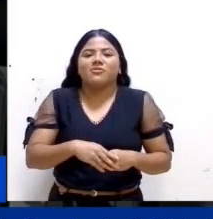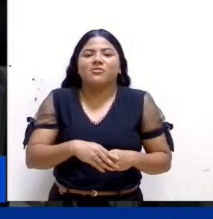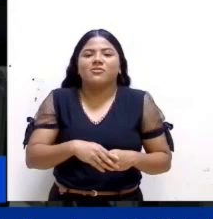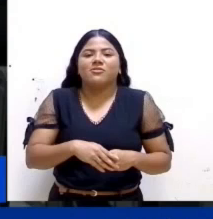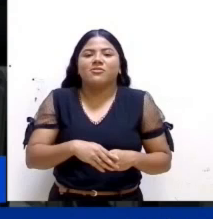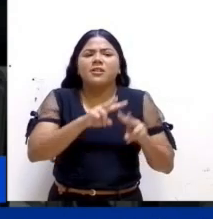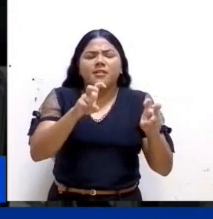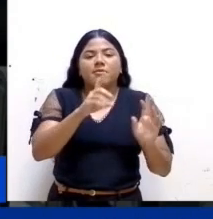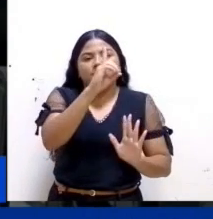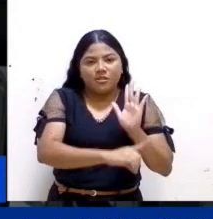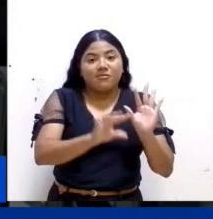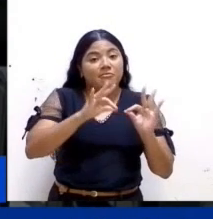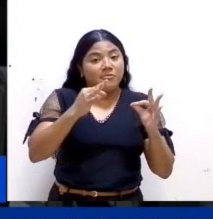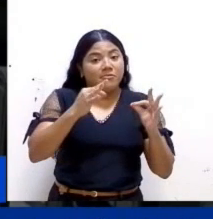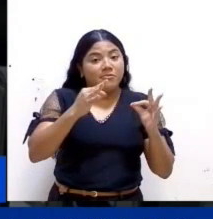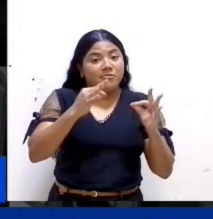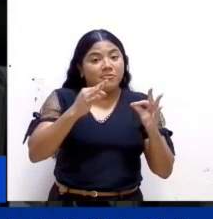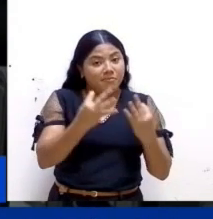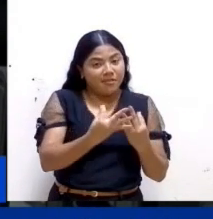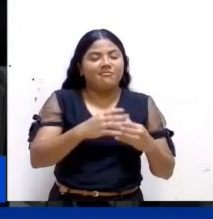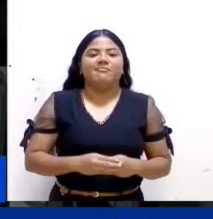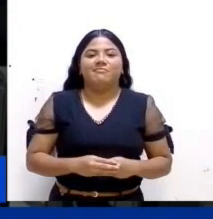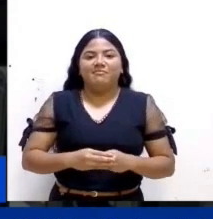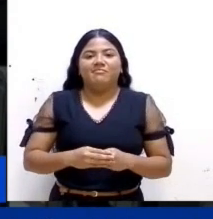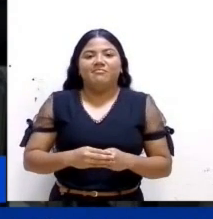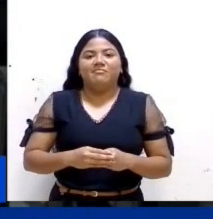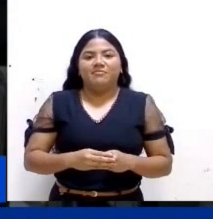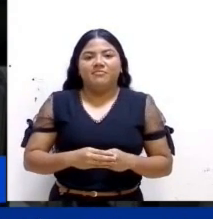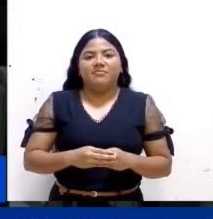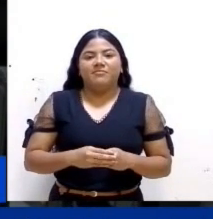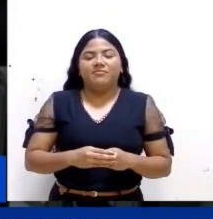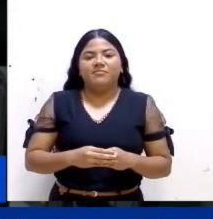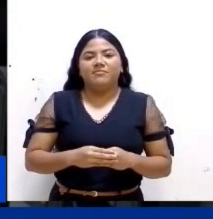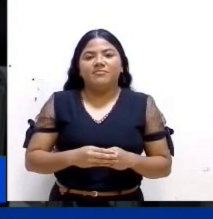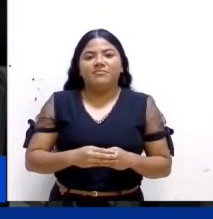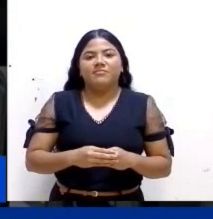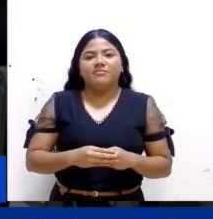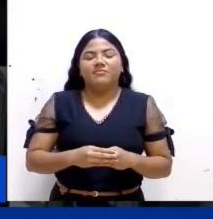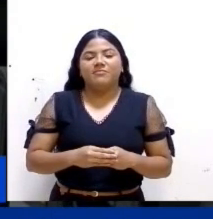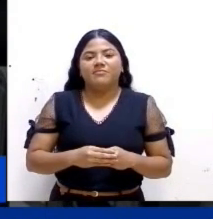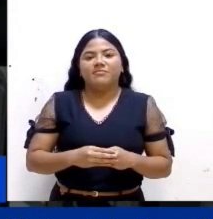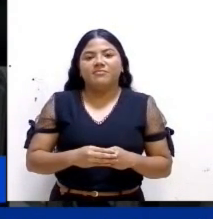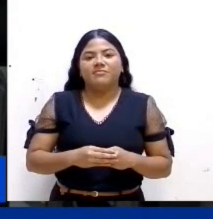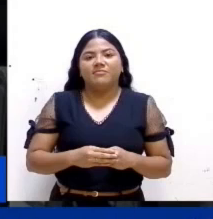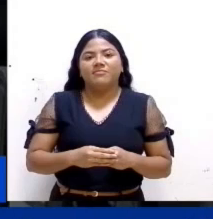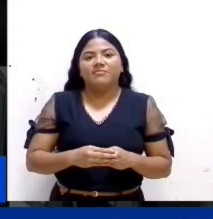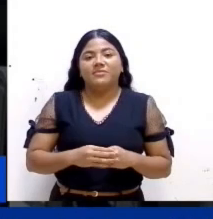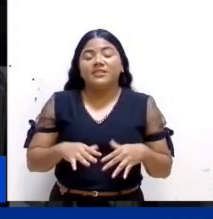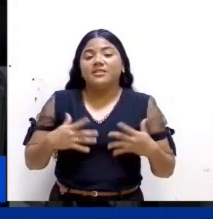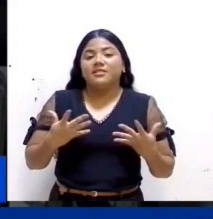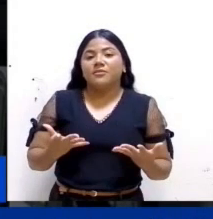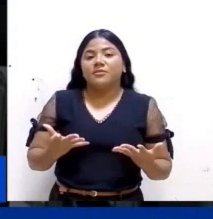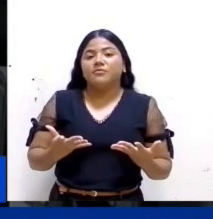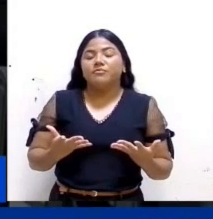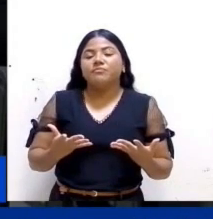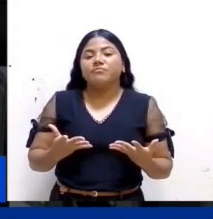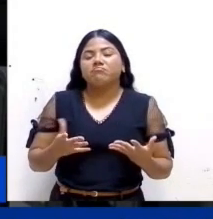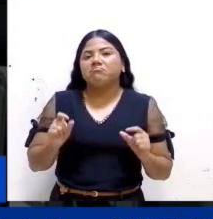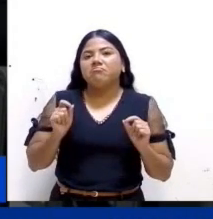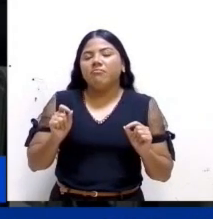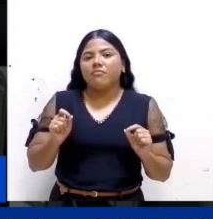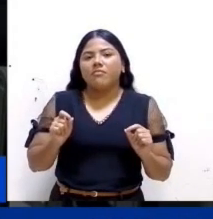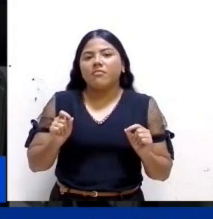família? Eu não te conhecia pelo nome, né? Eu, fisicamente eu te conheço já, mas eu não lembrava que o nome era da doutora Maria da